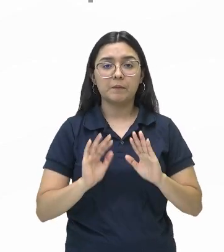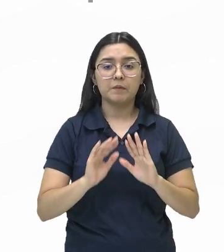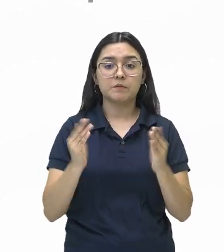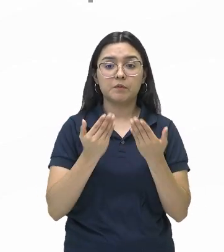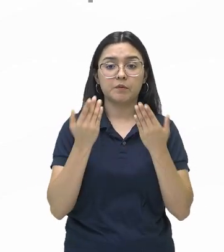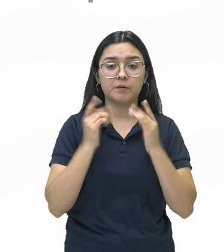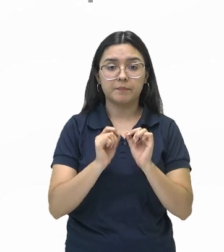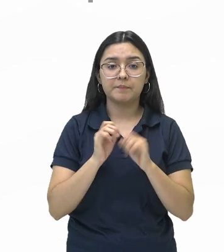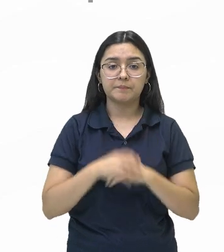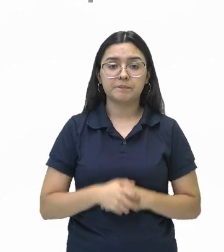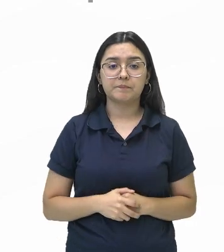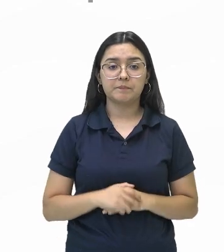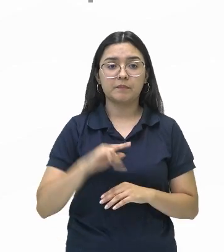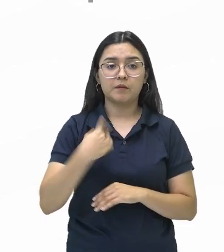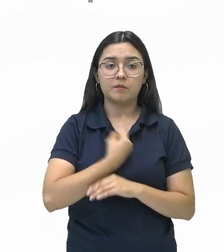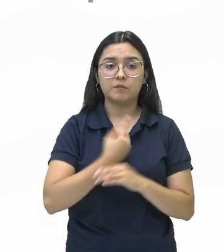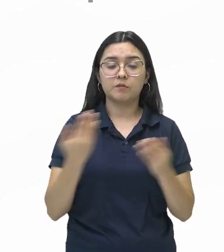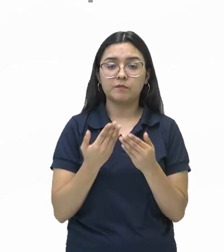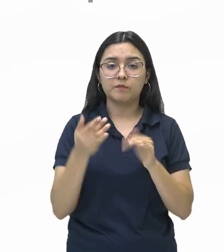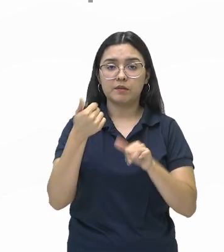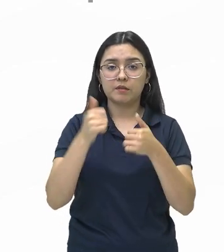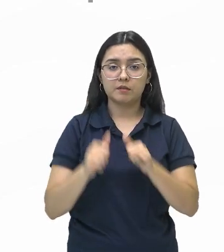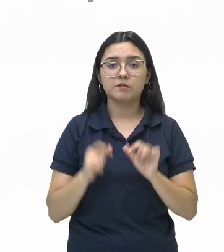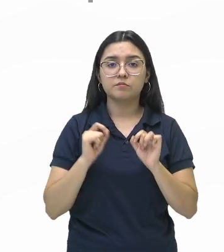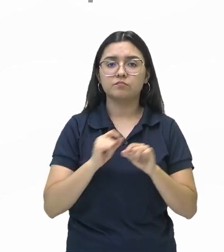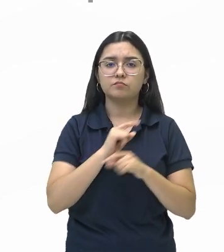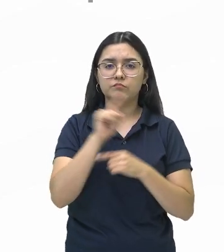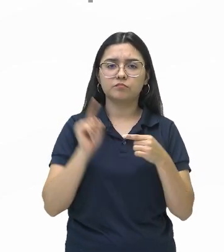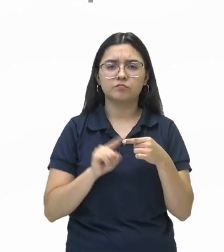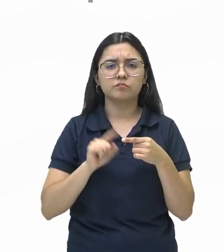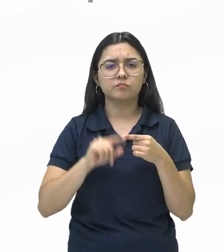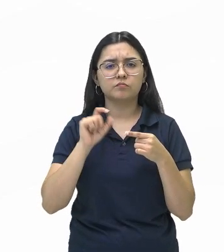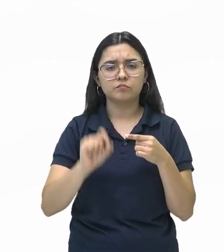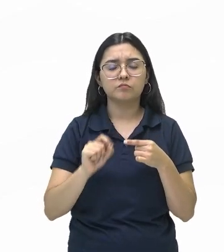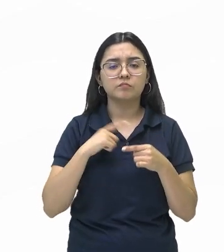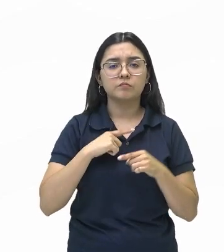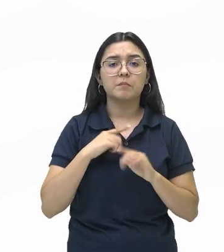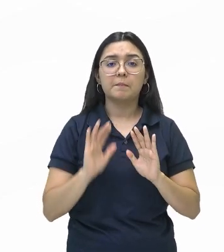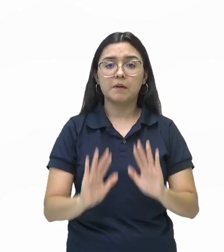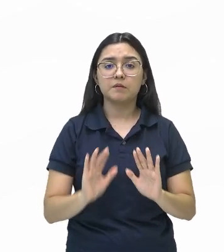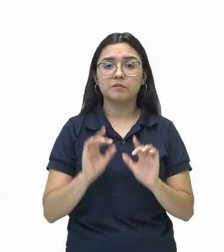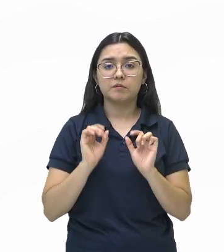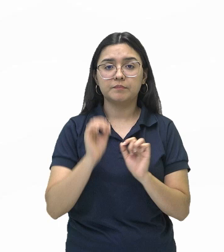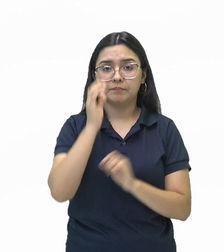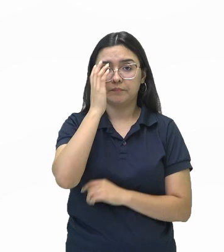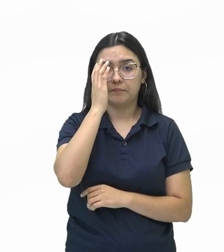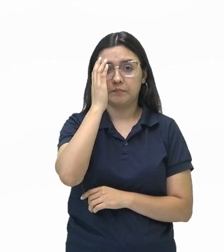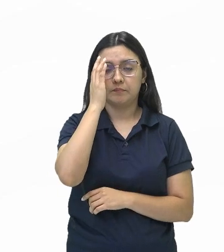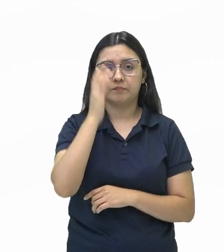Agora, aí vamos analisar agora esse ponto, né? Apesar disso,